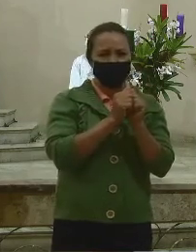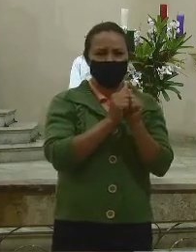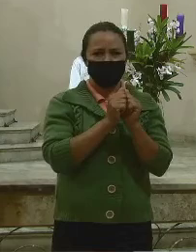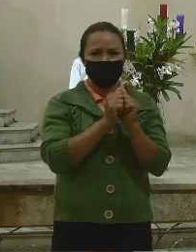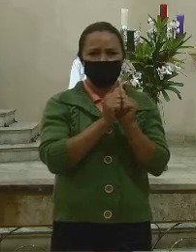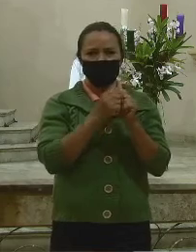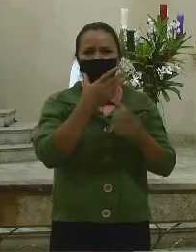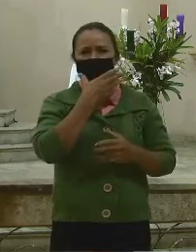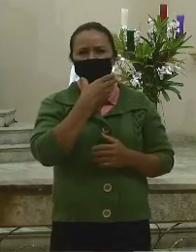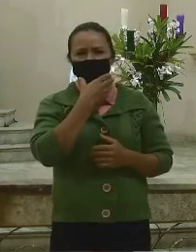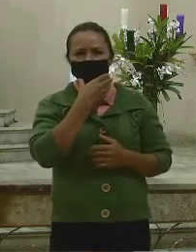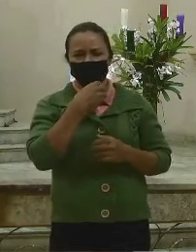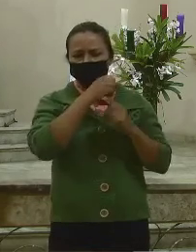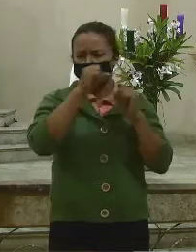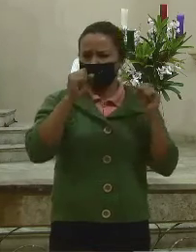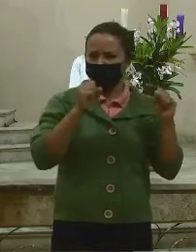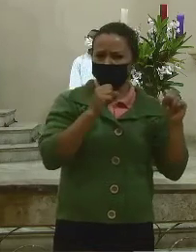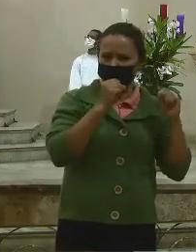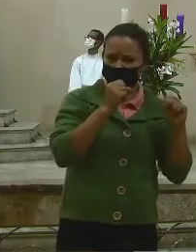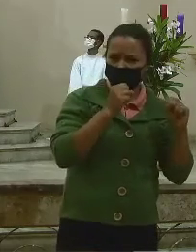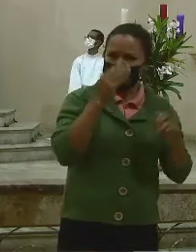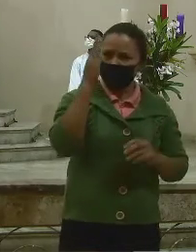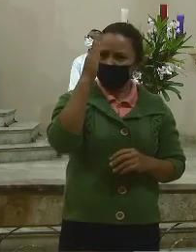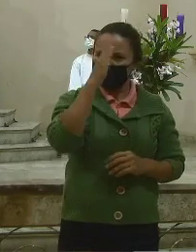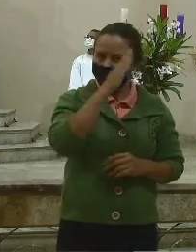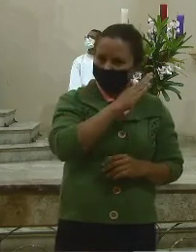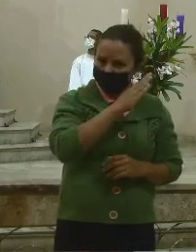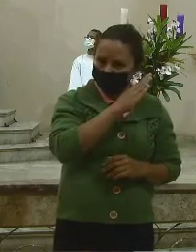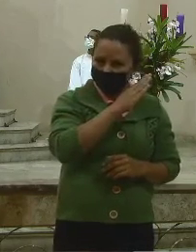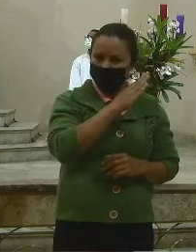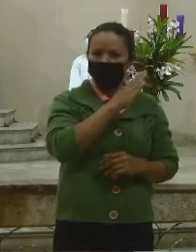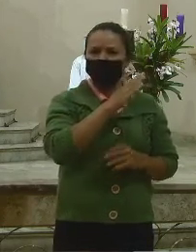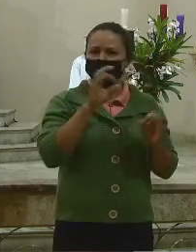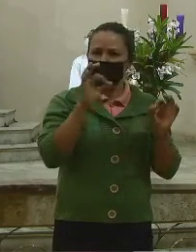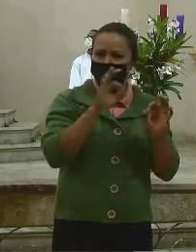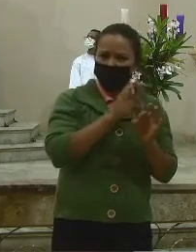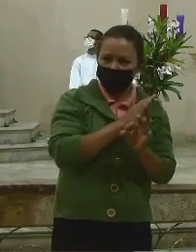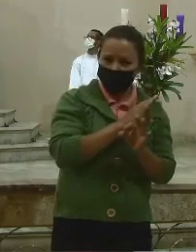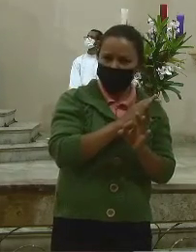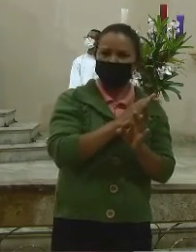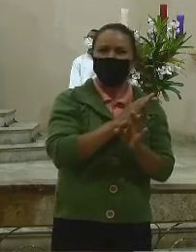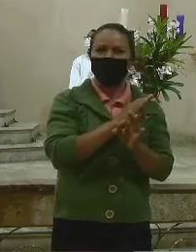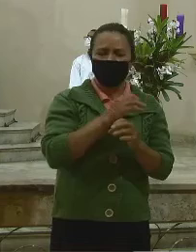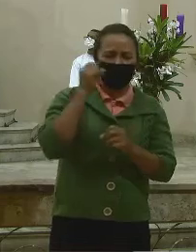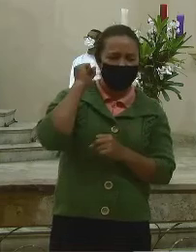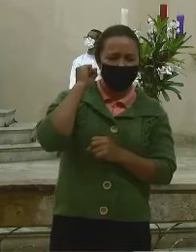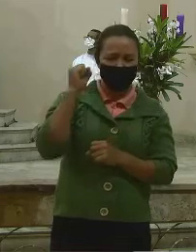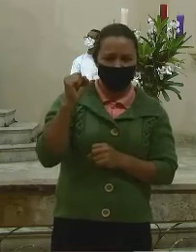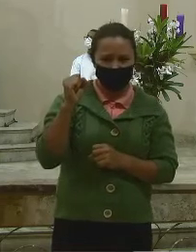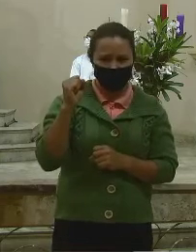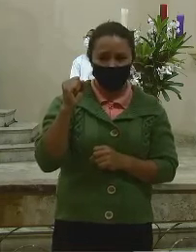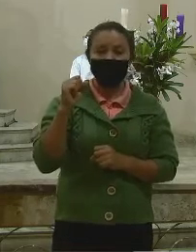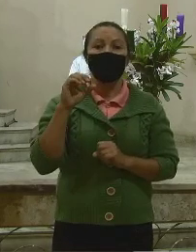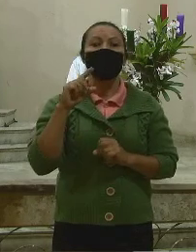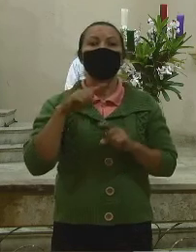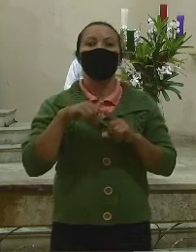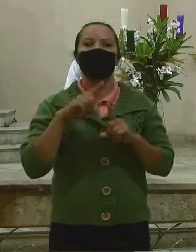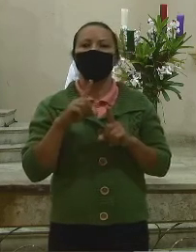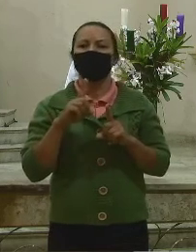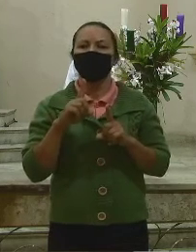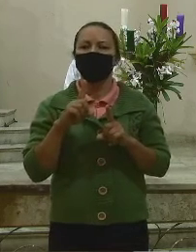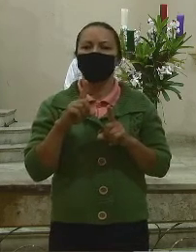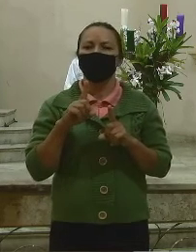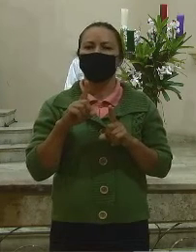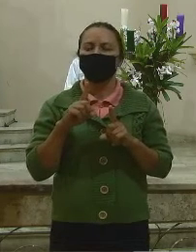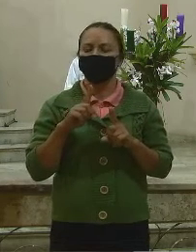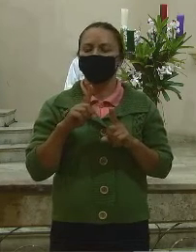para eliminá-lo e extinguir a sua presença da face da terra. Só que aquela criança